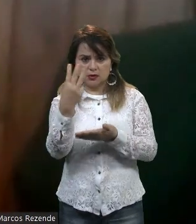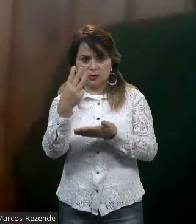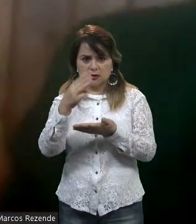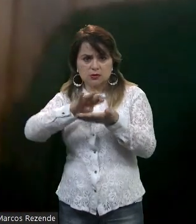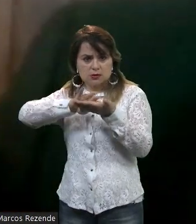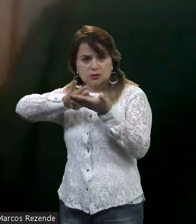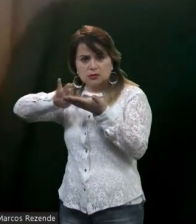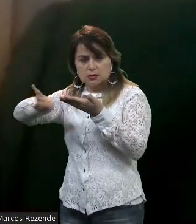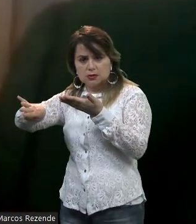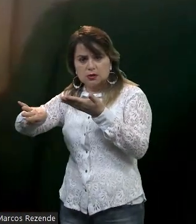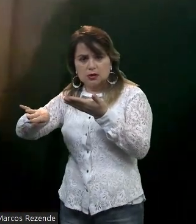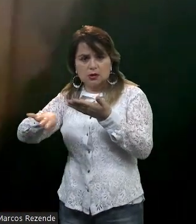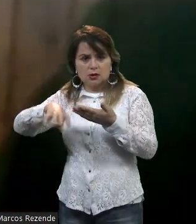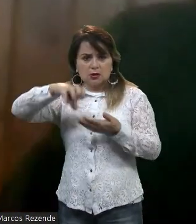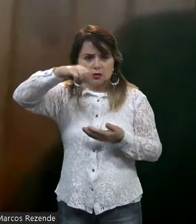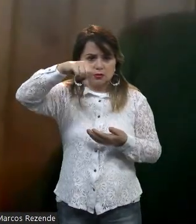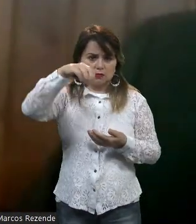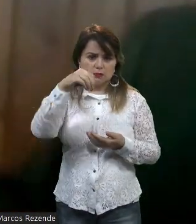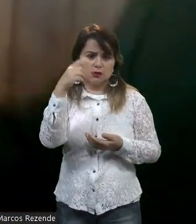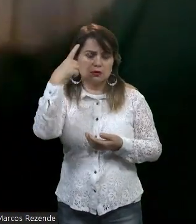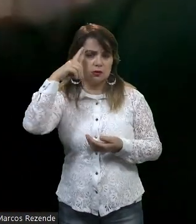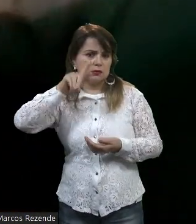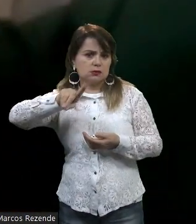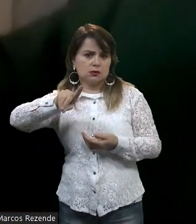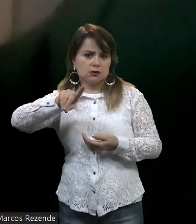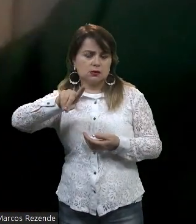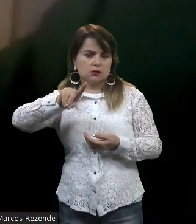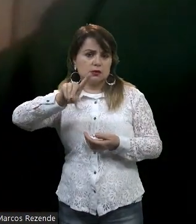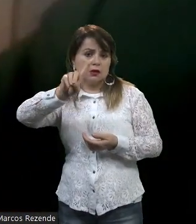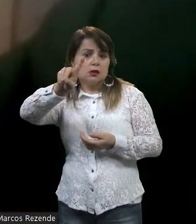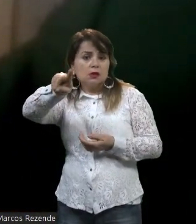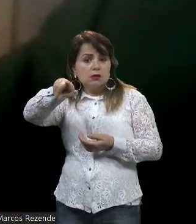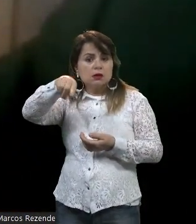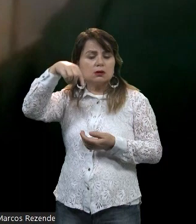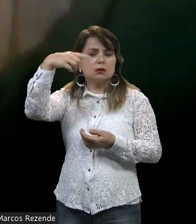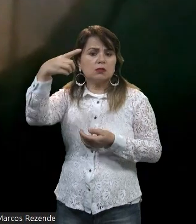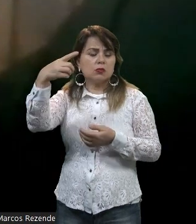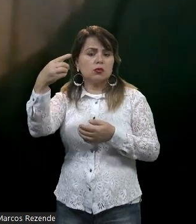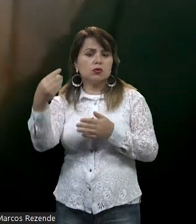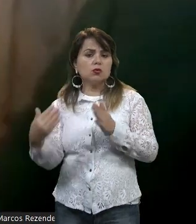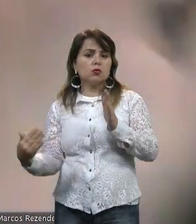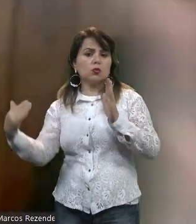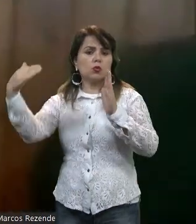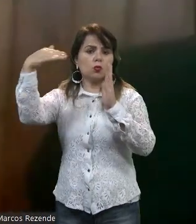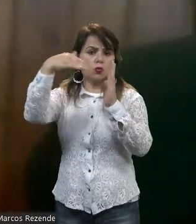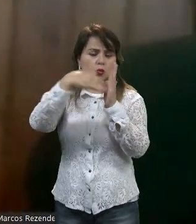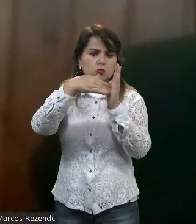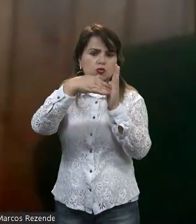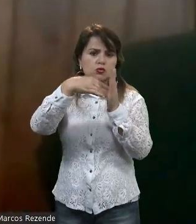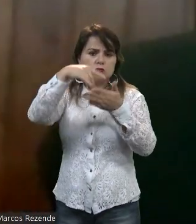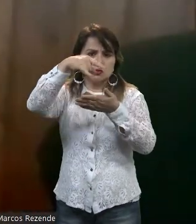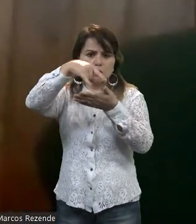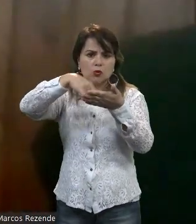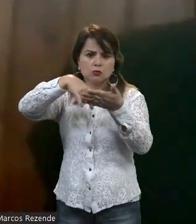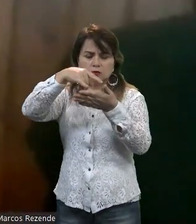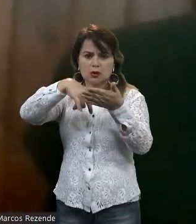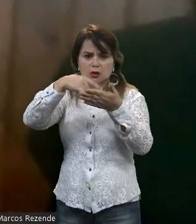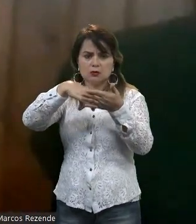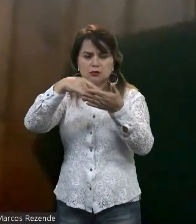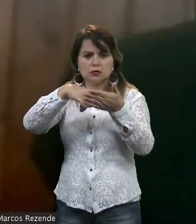suspensas por 90 dias e transferidas para o final do contrato, para que o servidor tenha uma